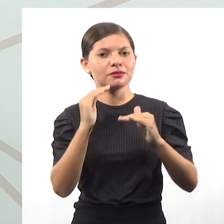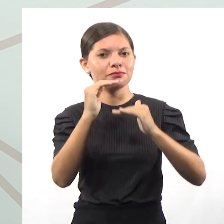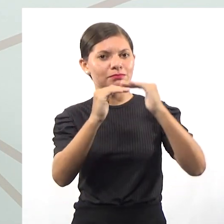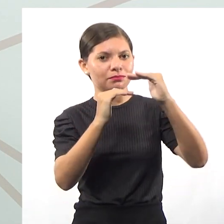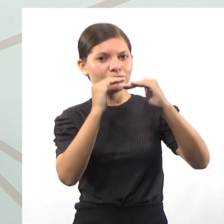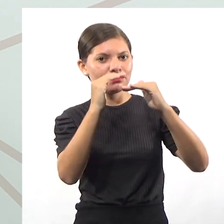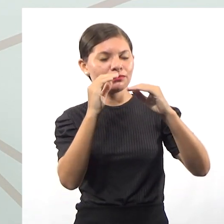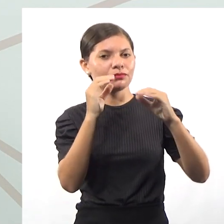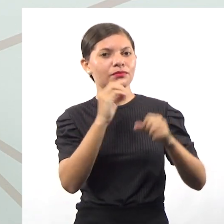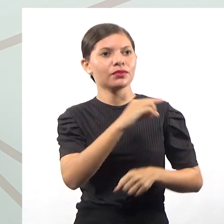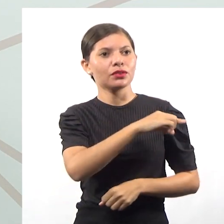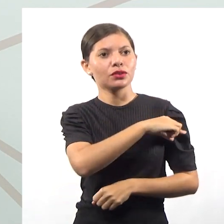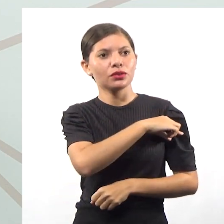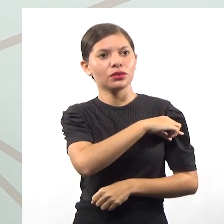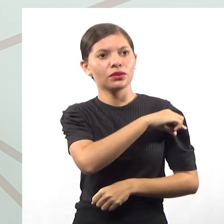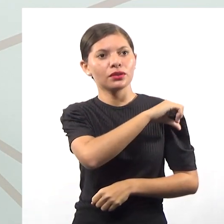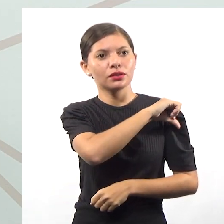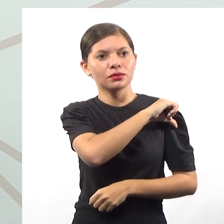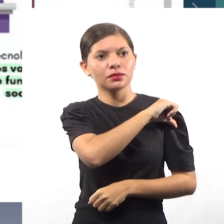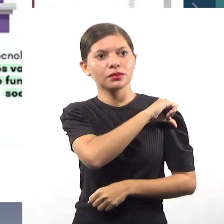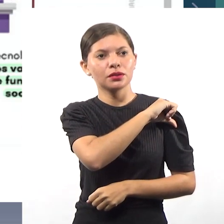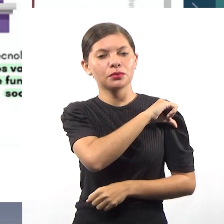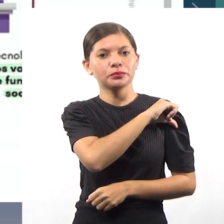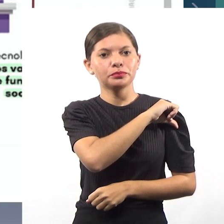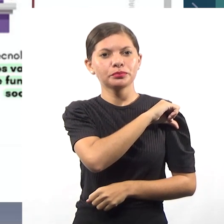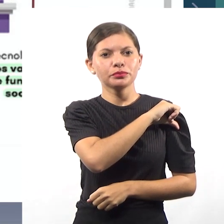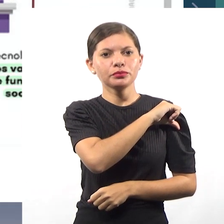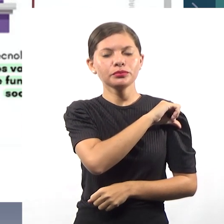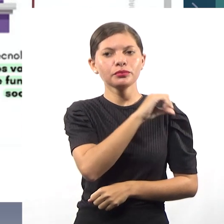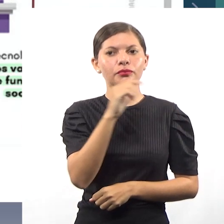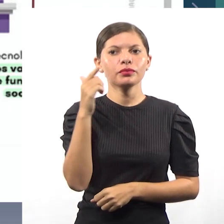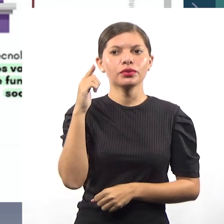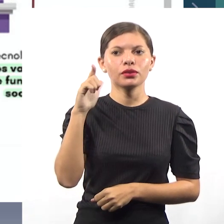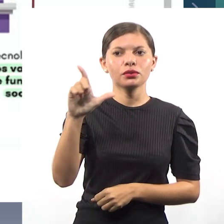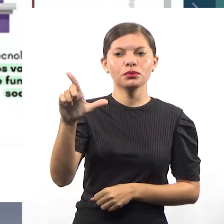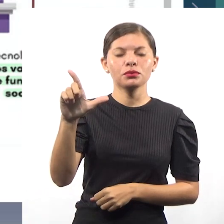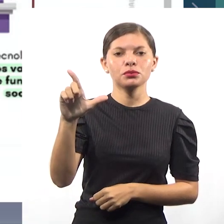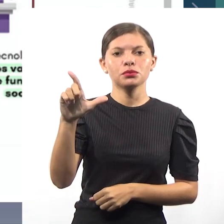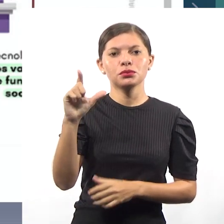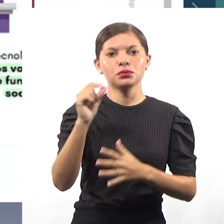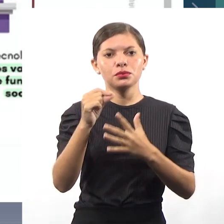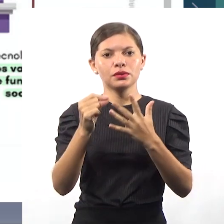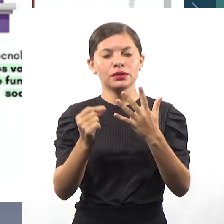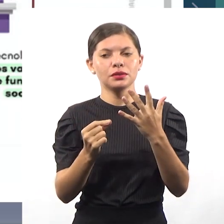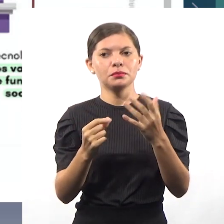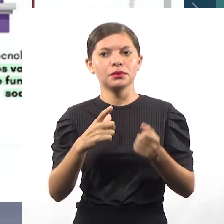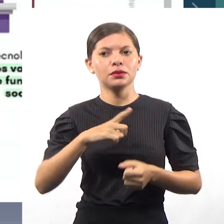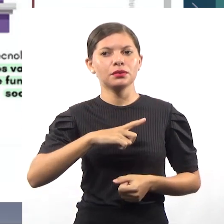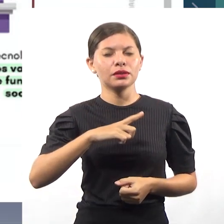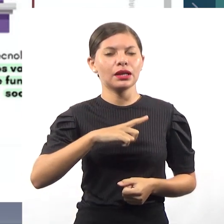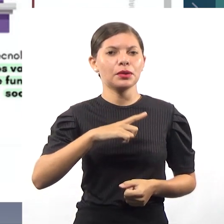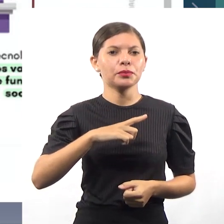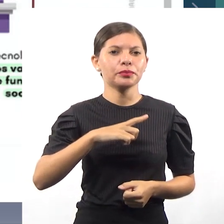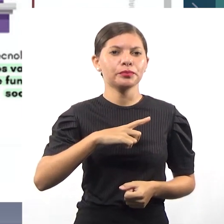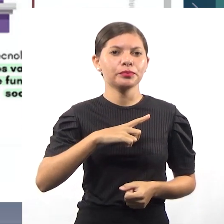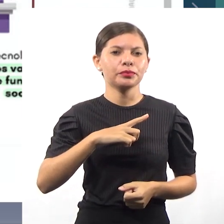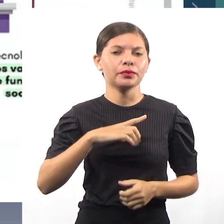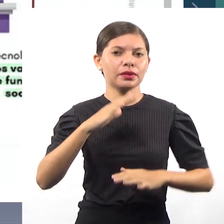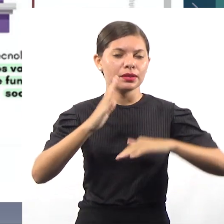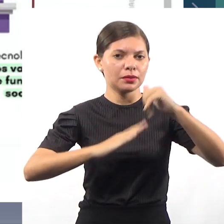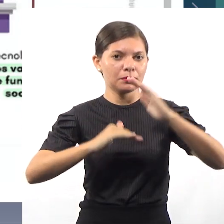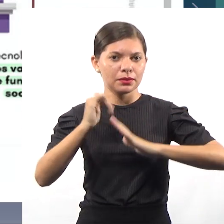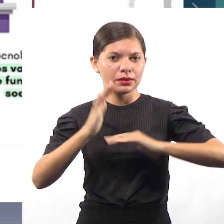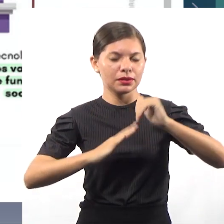serem desenvolvidos no ensino fundamental. Outro elemento que a gente tem é as habilidades